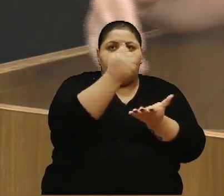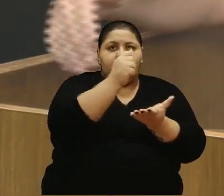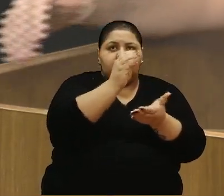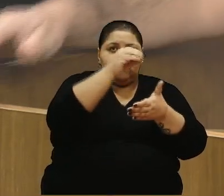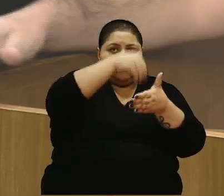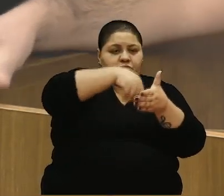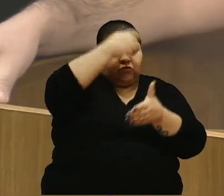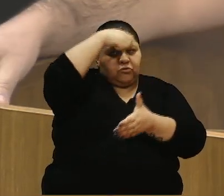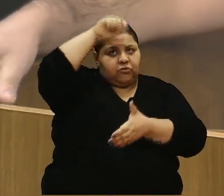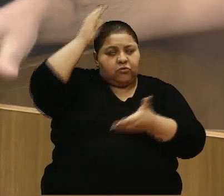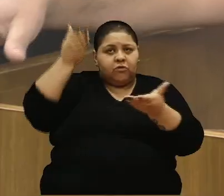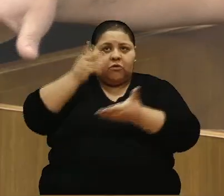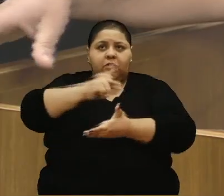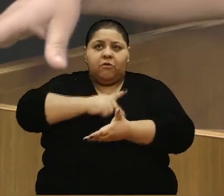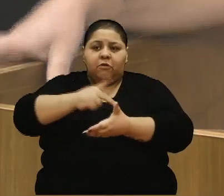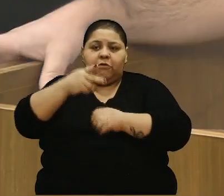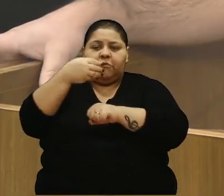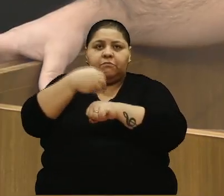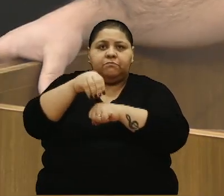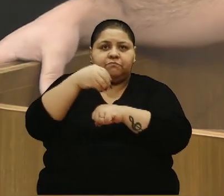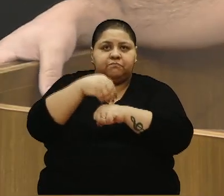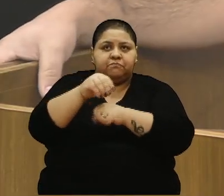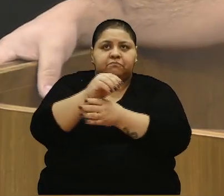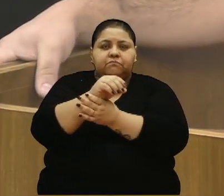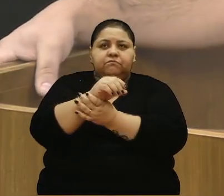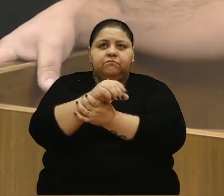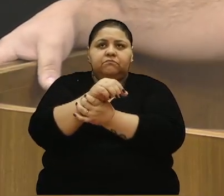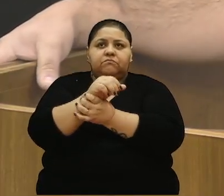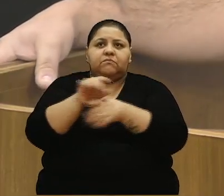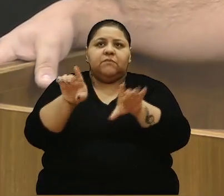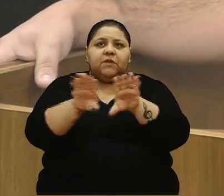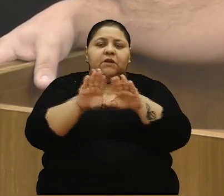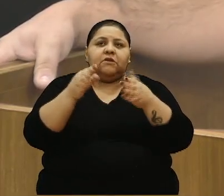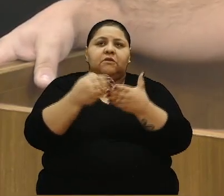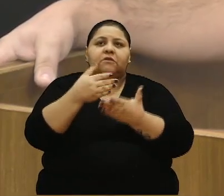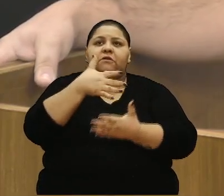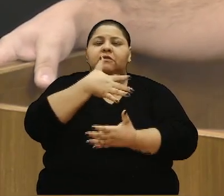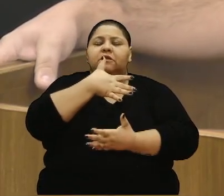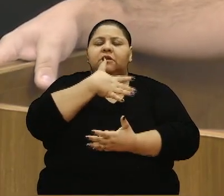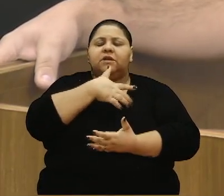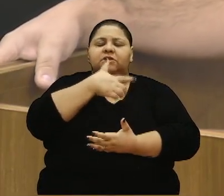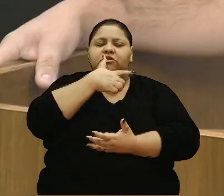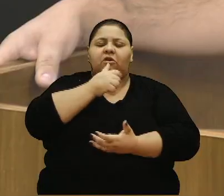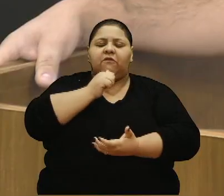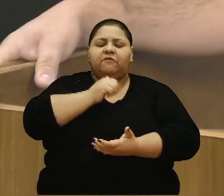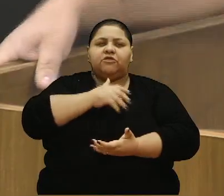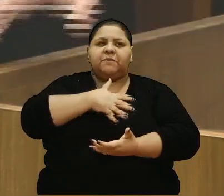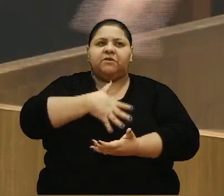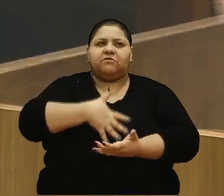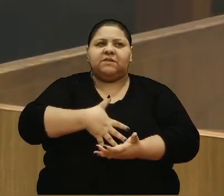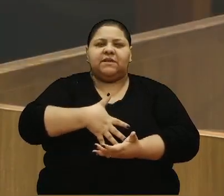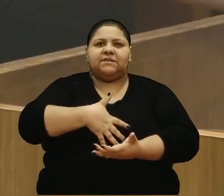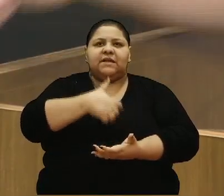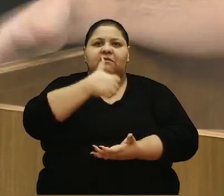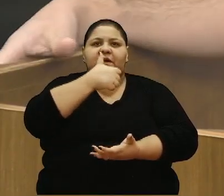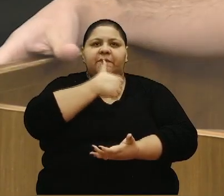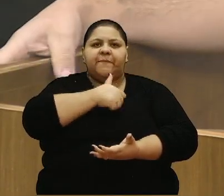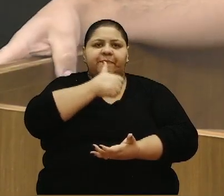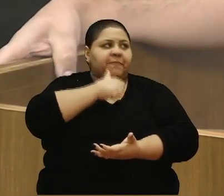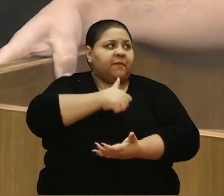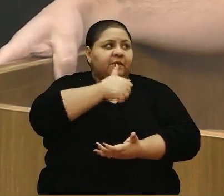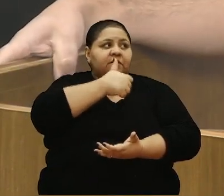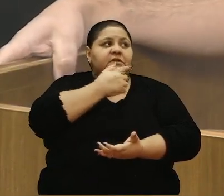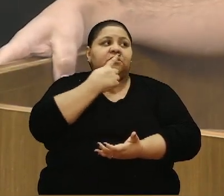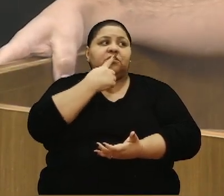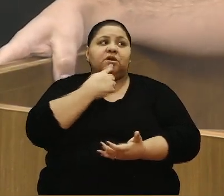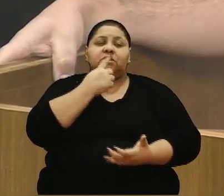o presidente sugeriu, inclusive, o Cristóvão de Mendonça, que eu acho que é um lugar muito bom, diga-se de propósito, tem outros locais, mas